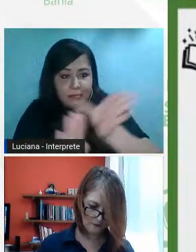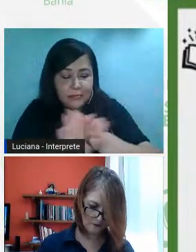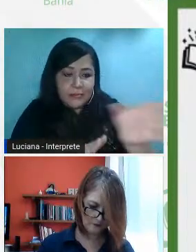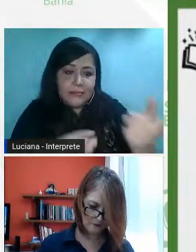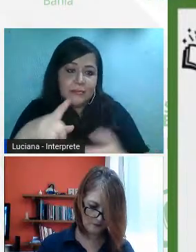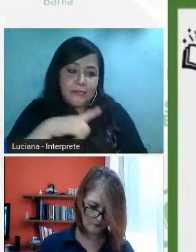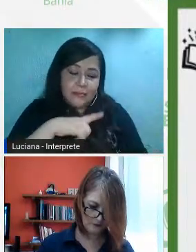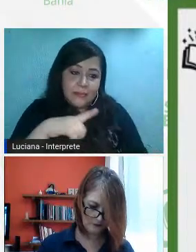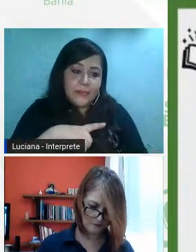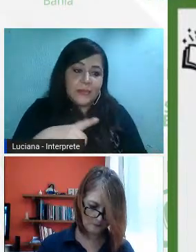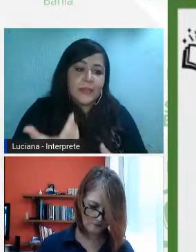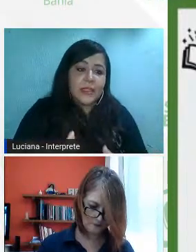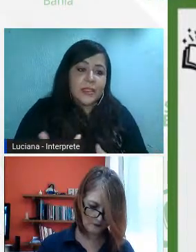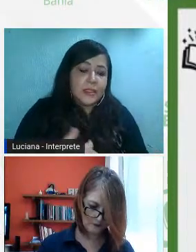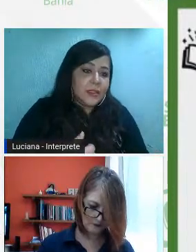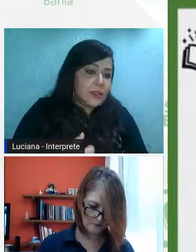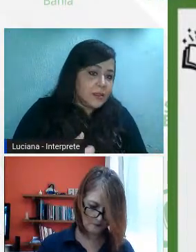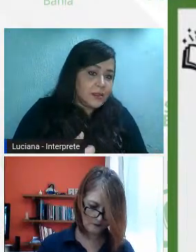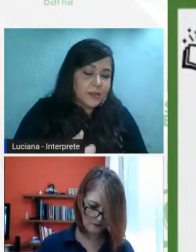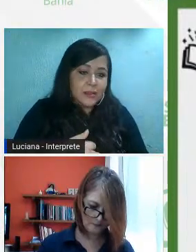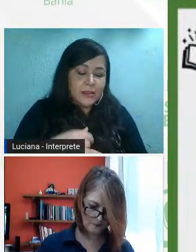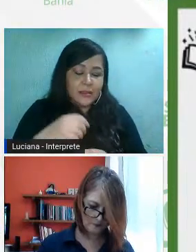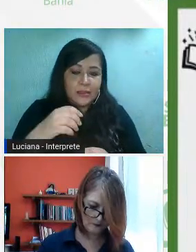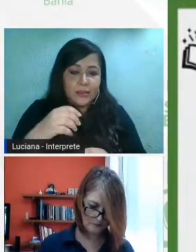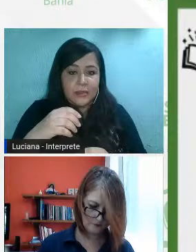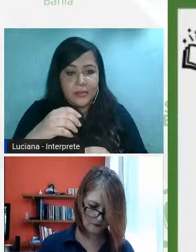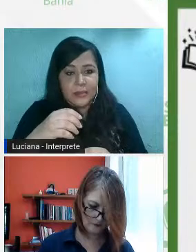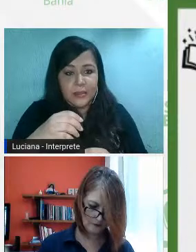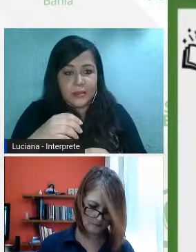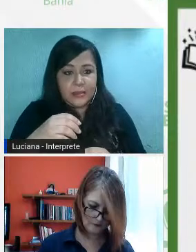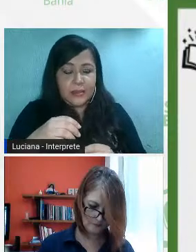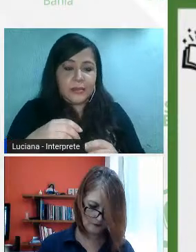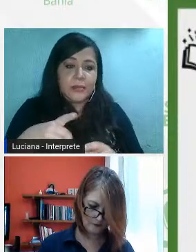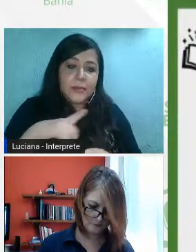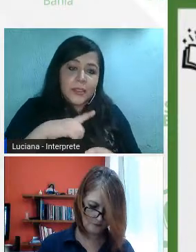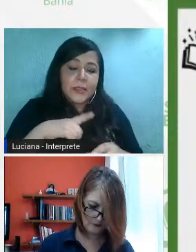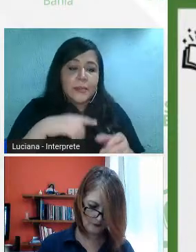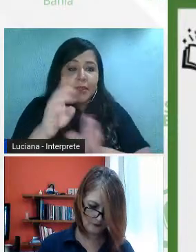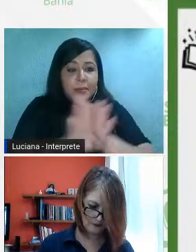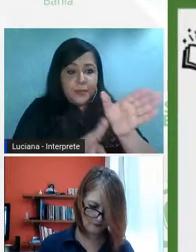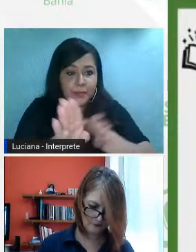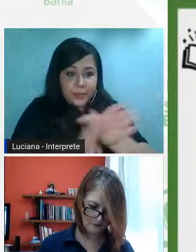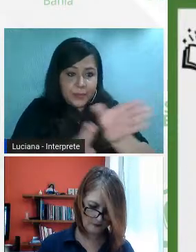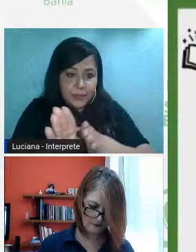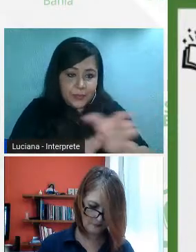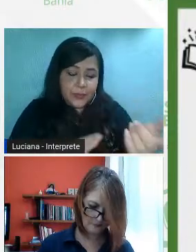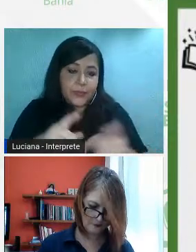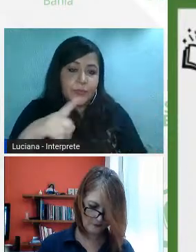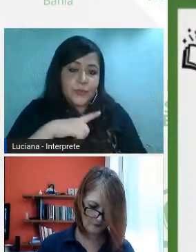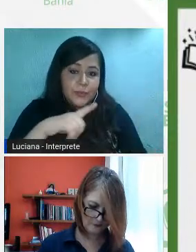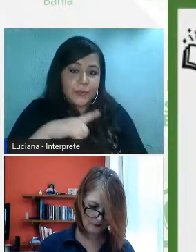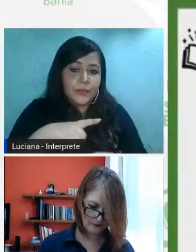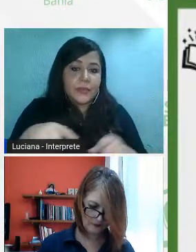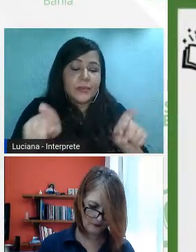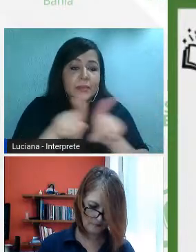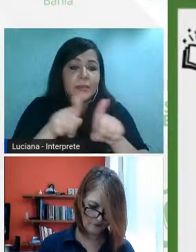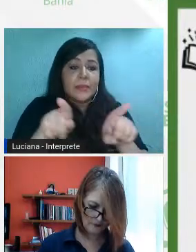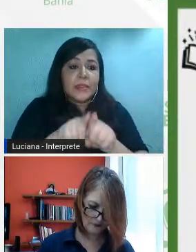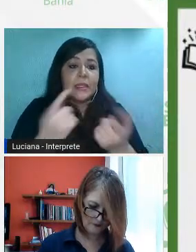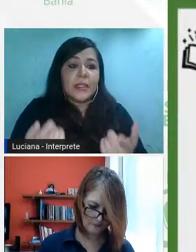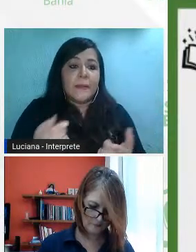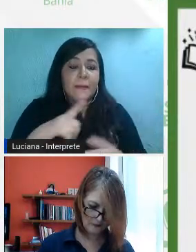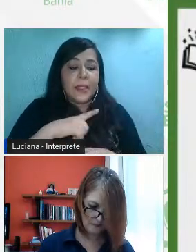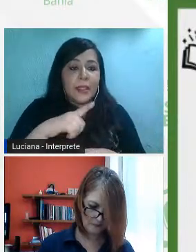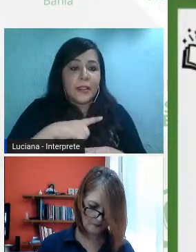nosso orientador nesse processo. 20% a gente colocou em cima da capacitação das plataformas virtuais de aprendizagem, que também foi